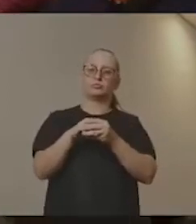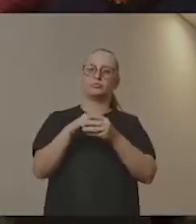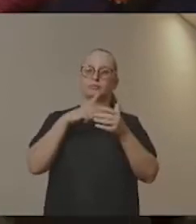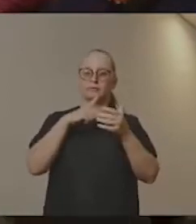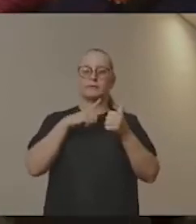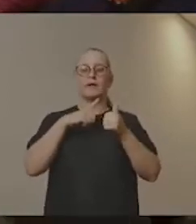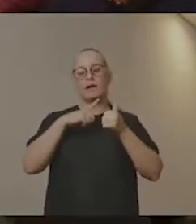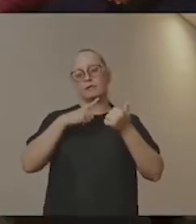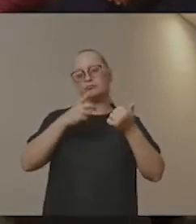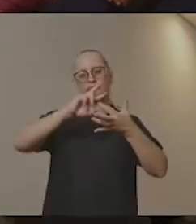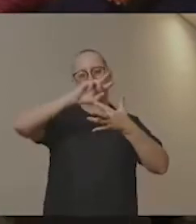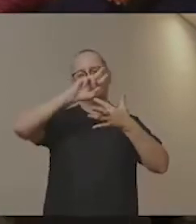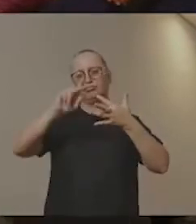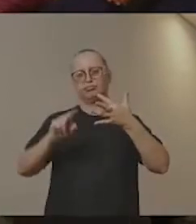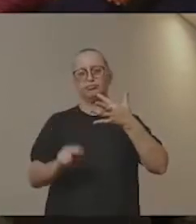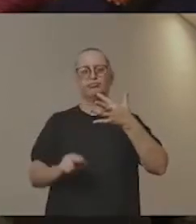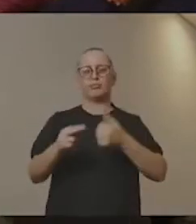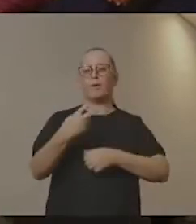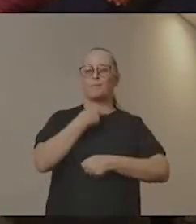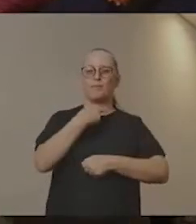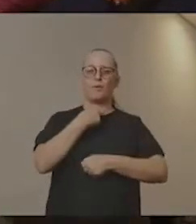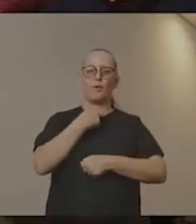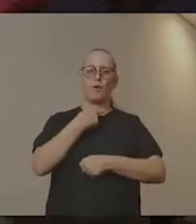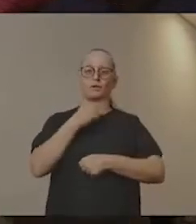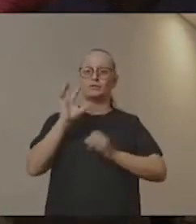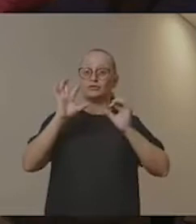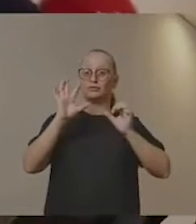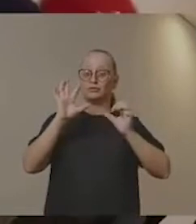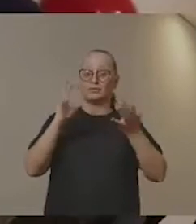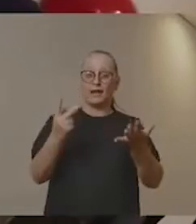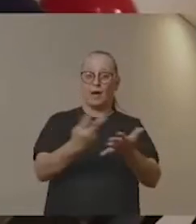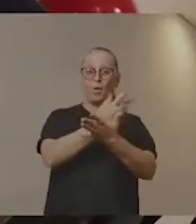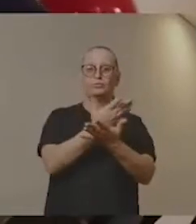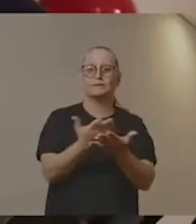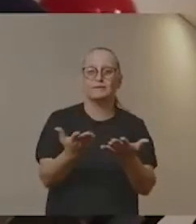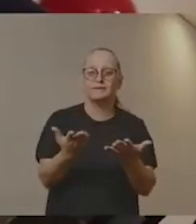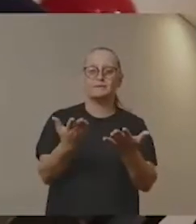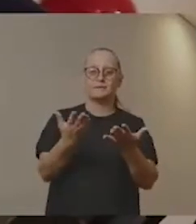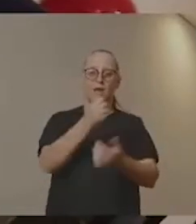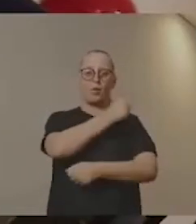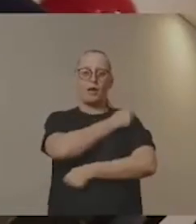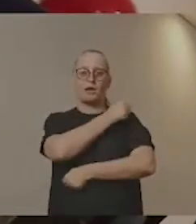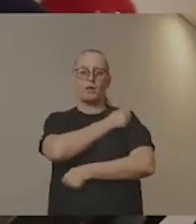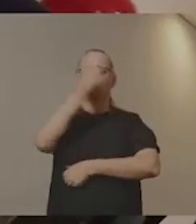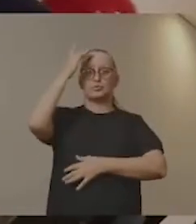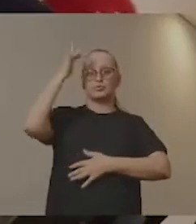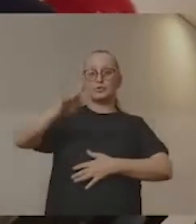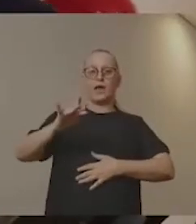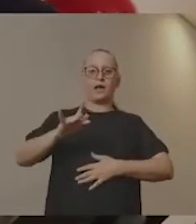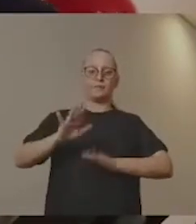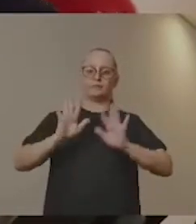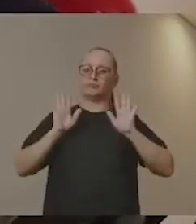aluno saiba quando vai acontecer. Vamos lá. Pode... Quando fala de escola,